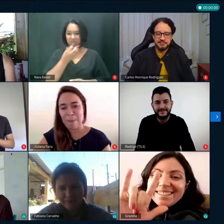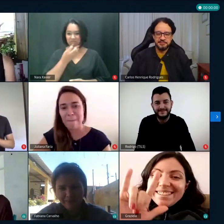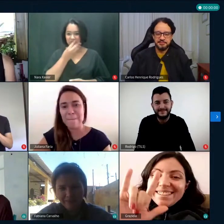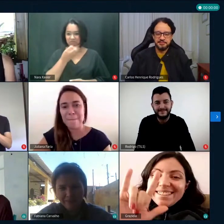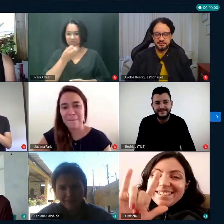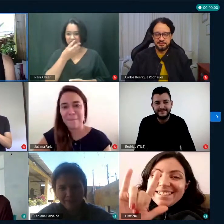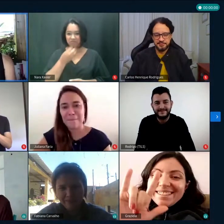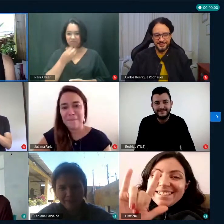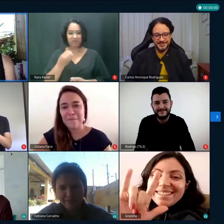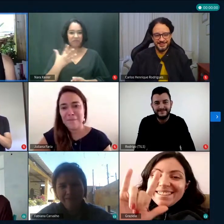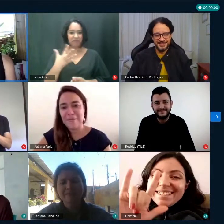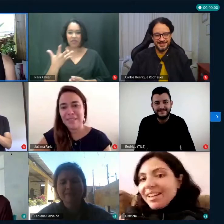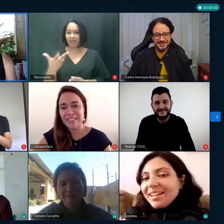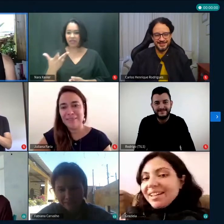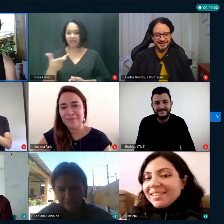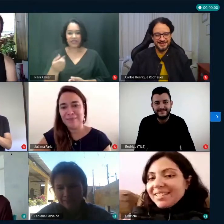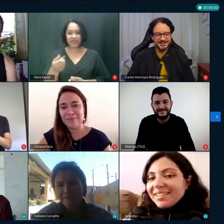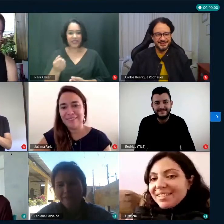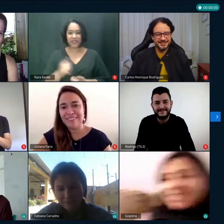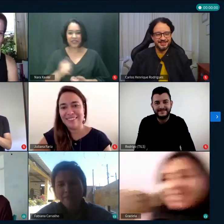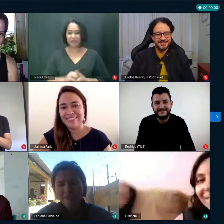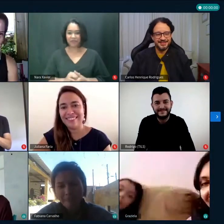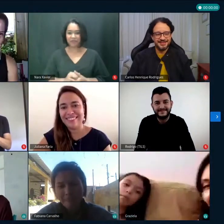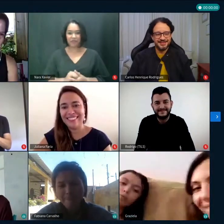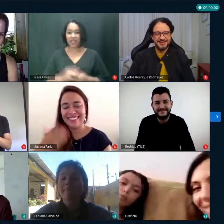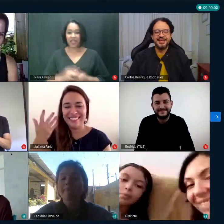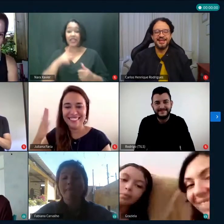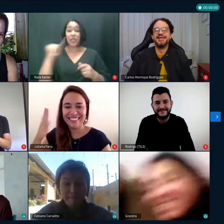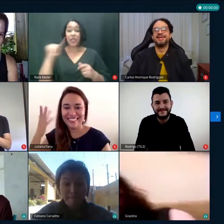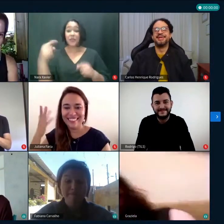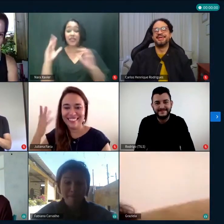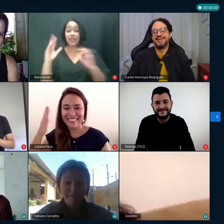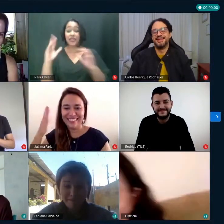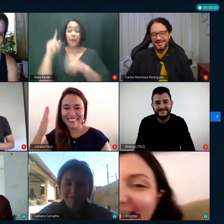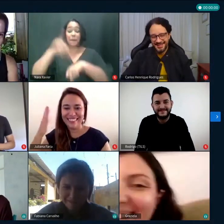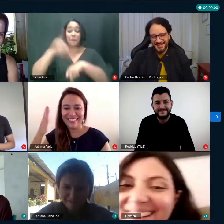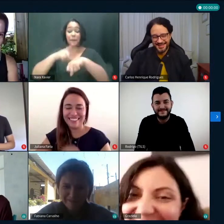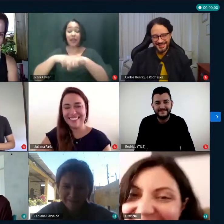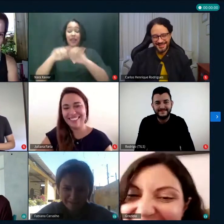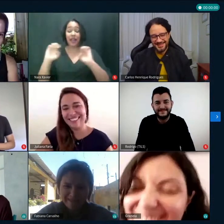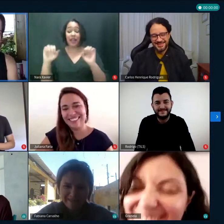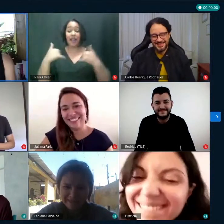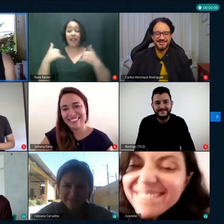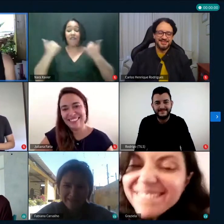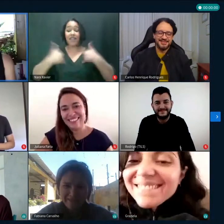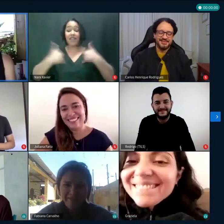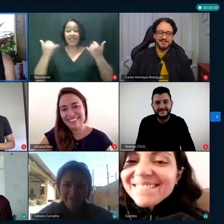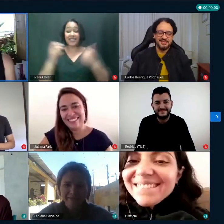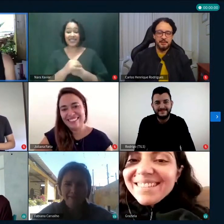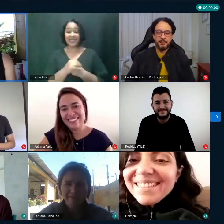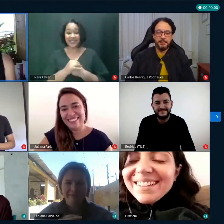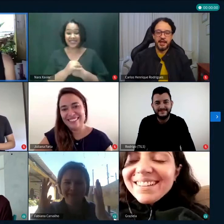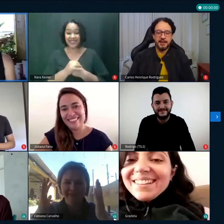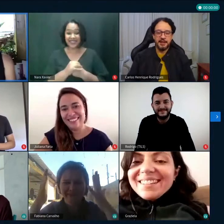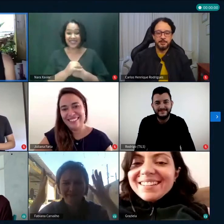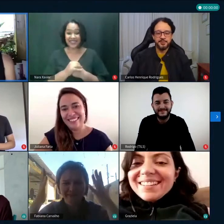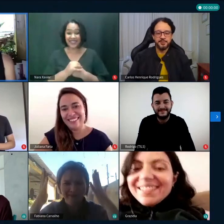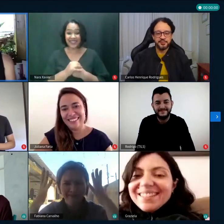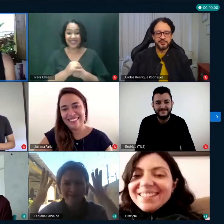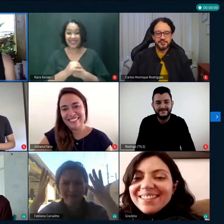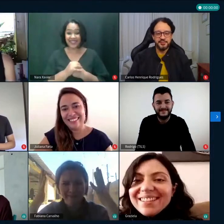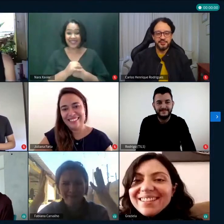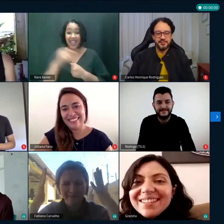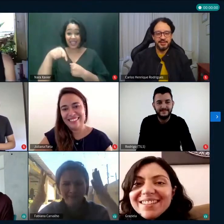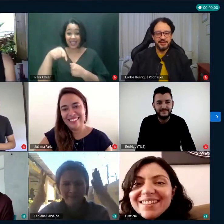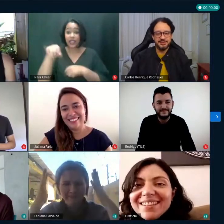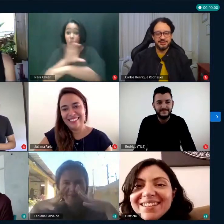Foi um evento. Se fosse gente... presencial, então a gente dava uma festa depois. Mas foi um evento. Aqui, tirem ó. Foto aqui de tem vocês. Um curso, aqui